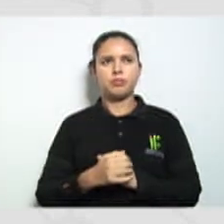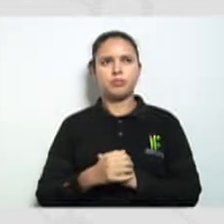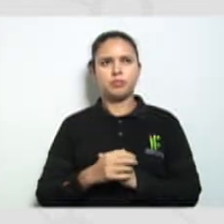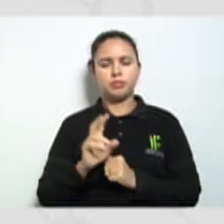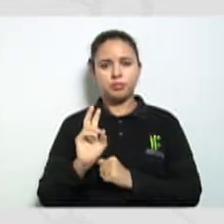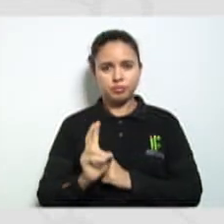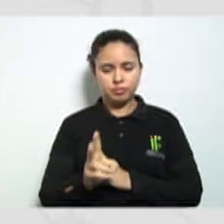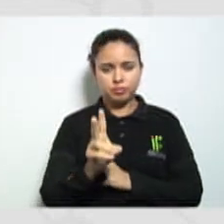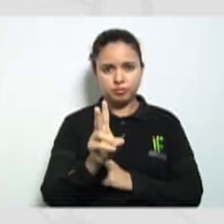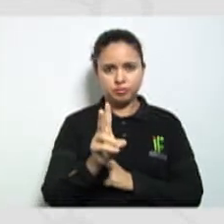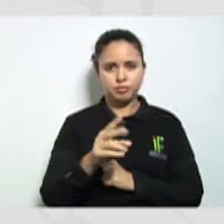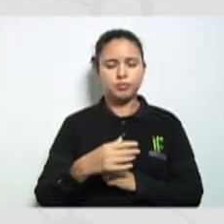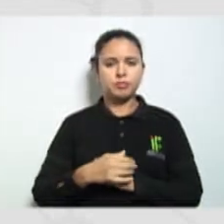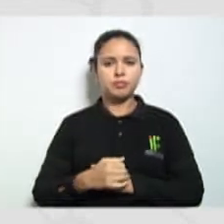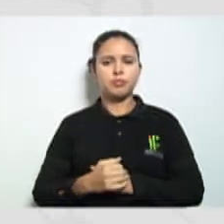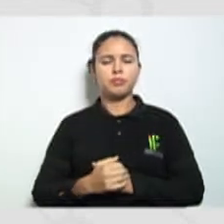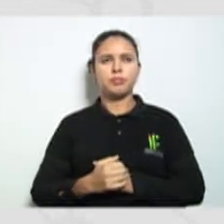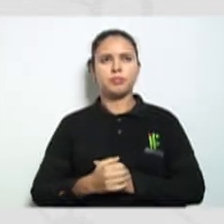Continuando. Bom,